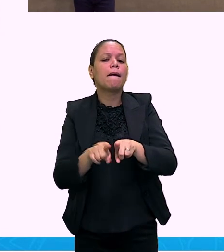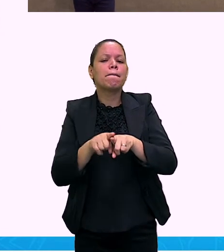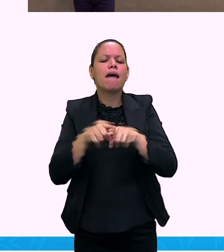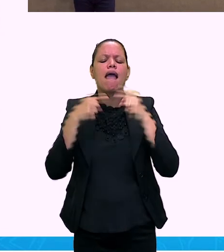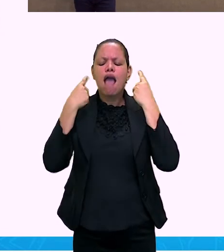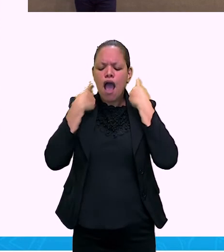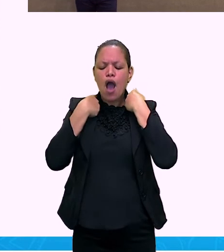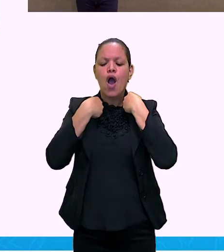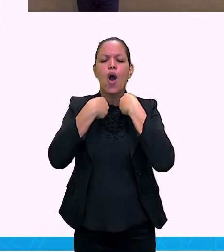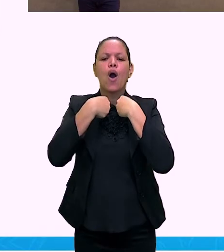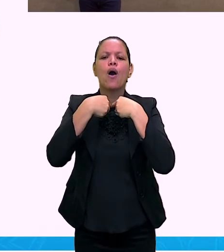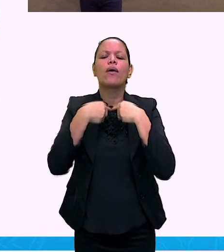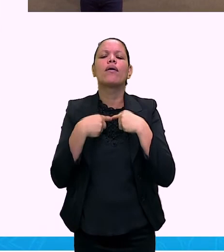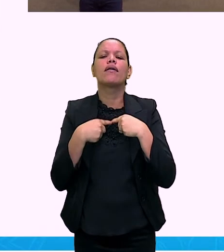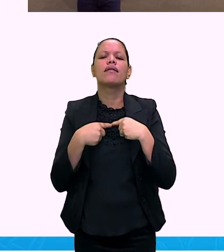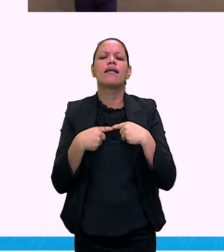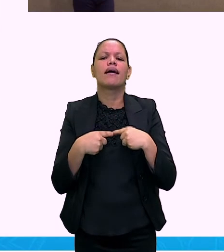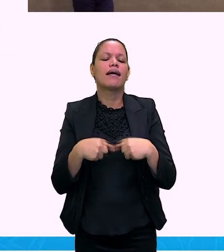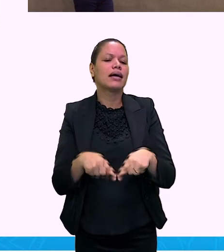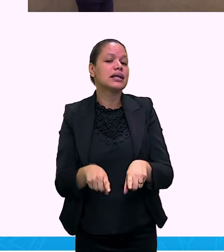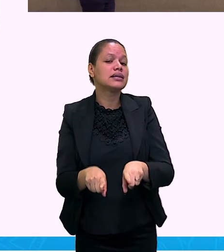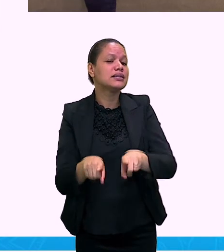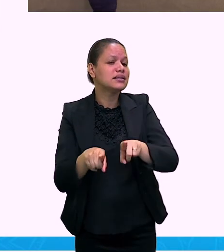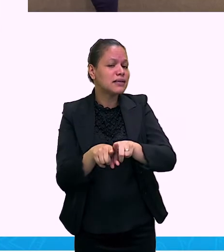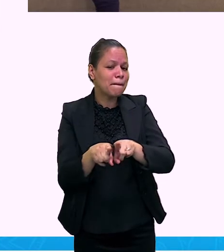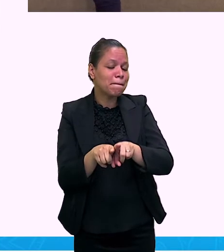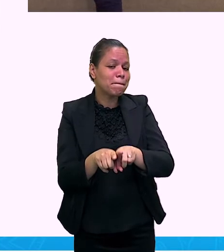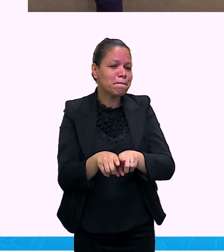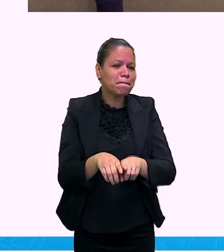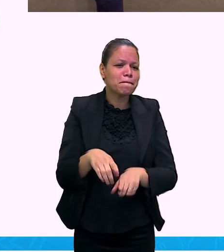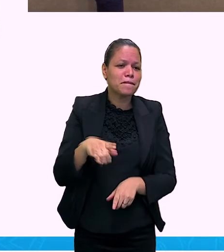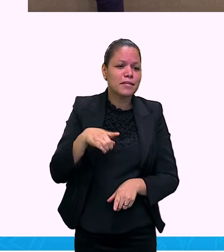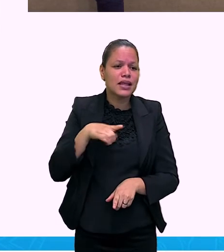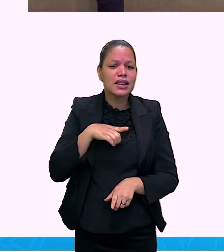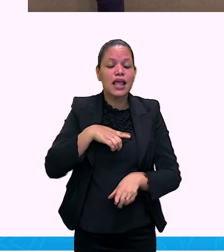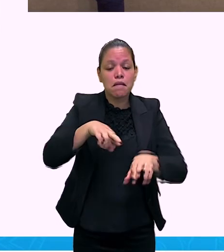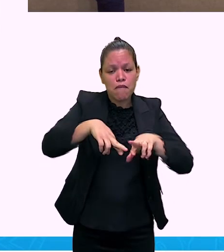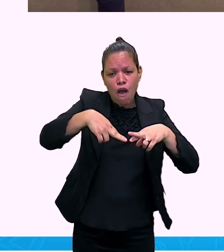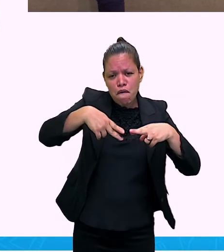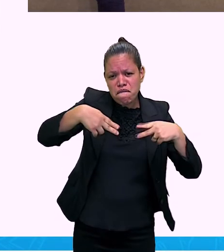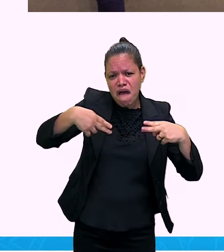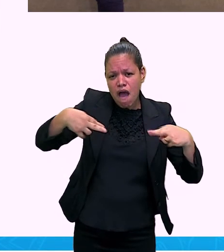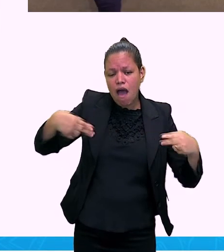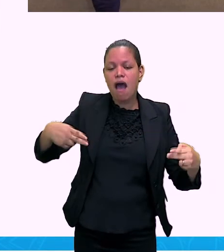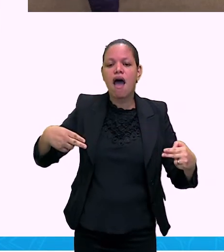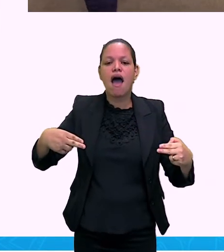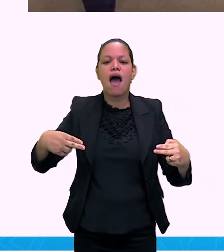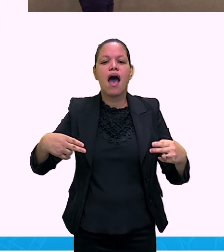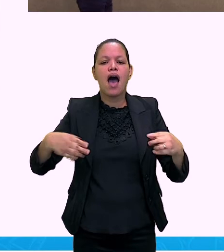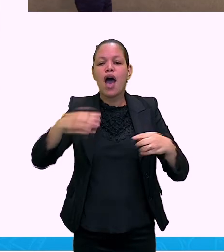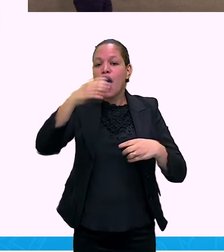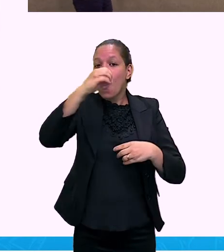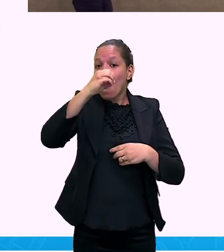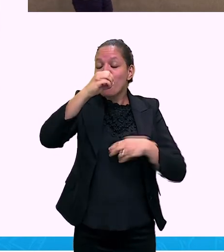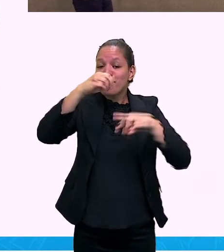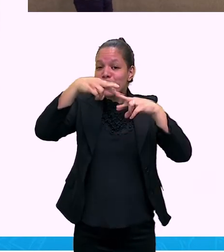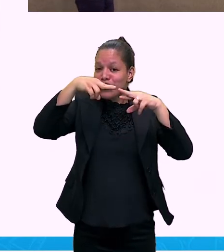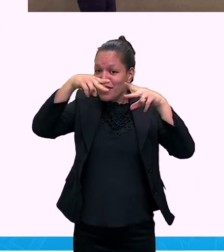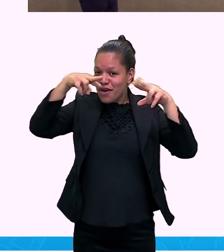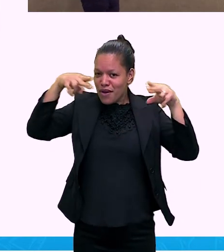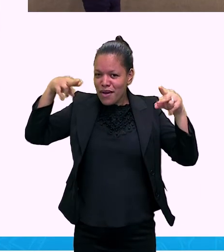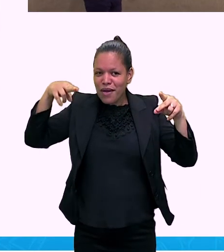de árvores. Nós temos aí também nessa imagem aqui vários elementos que são feitos de barro e da